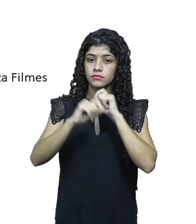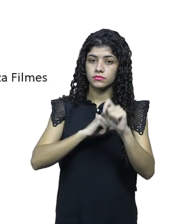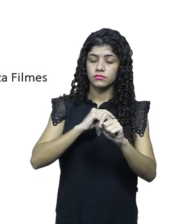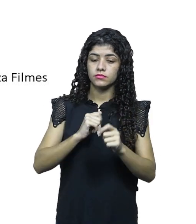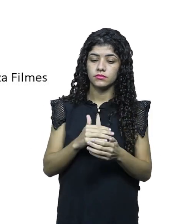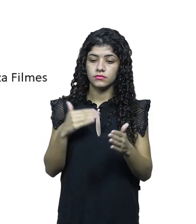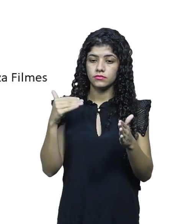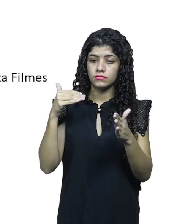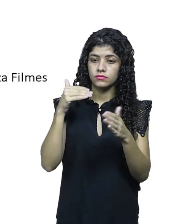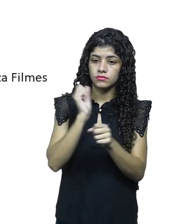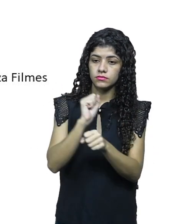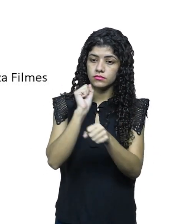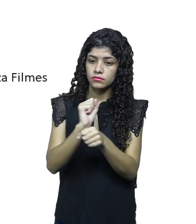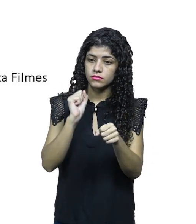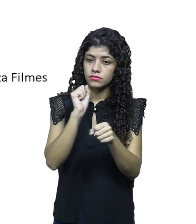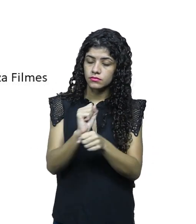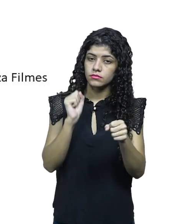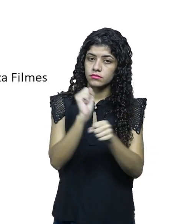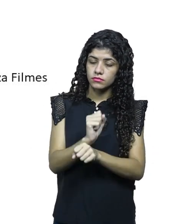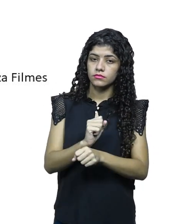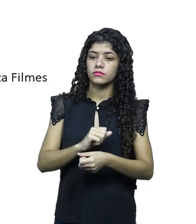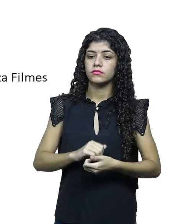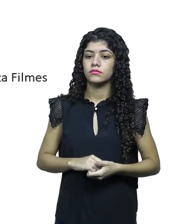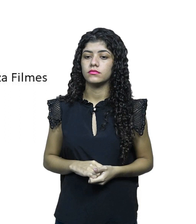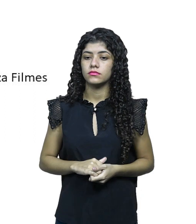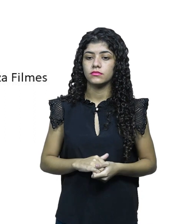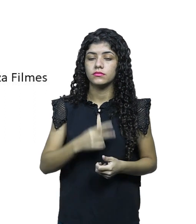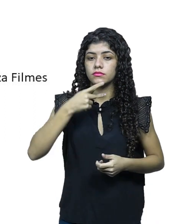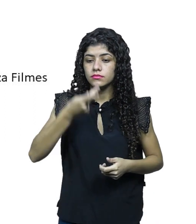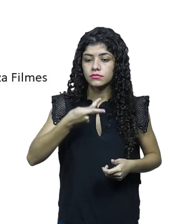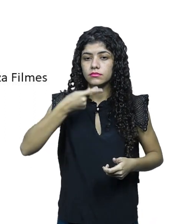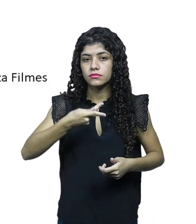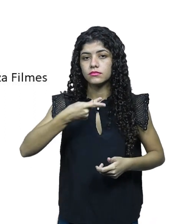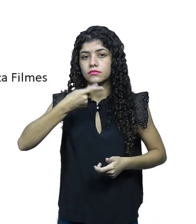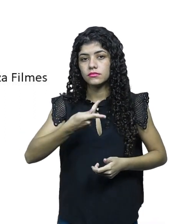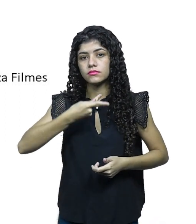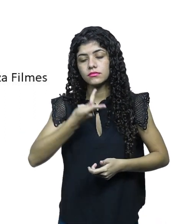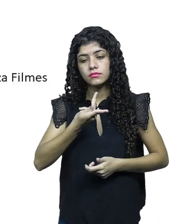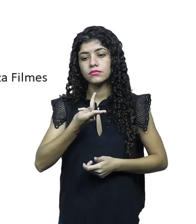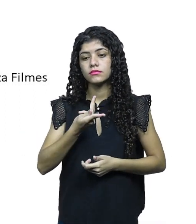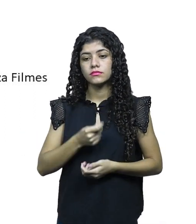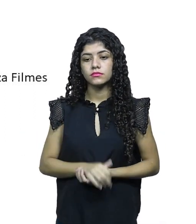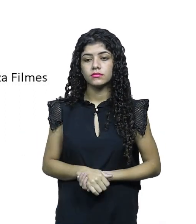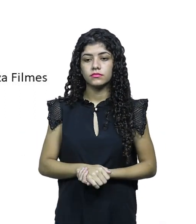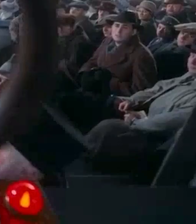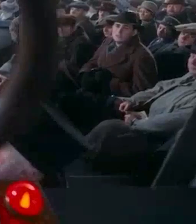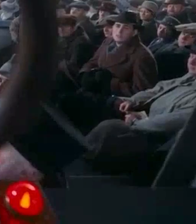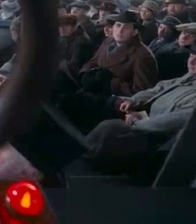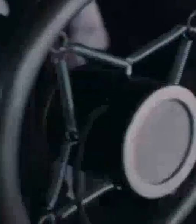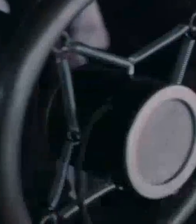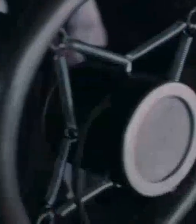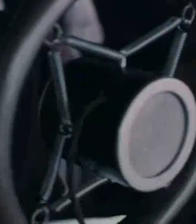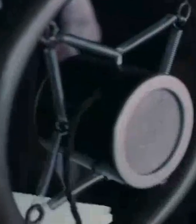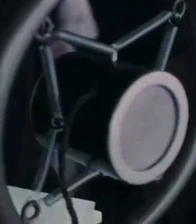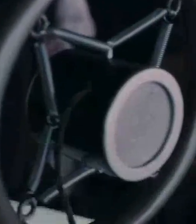na produção da cena, você já subentende que isso aqui é falado de forma com interrupções.